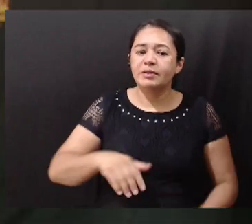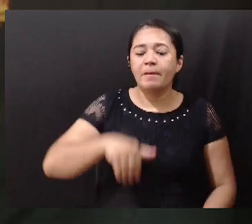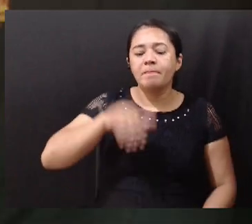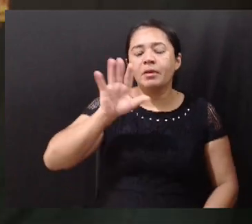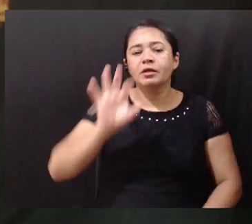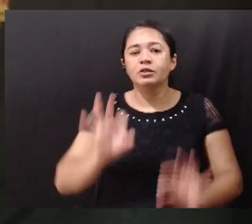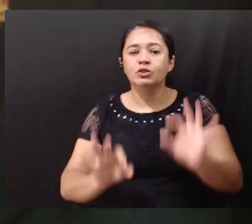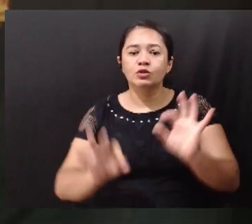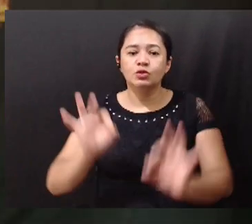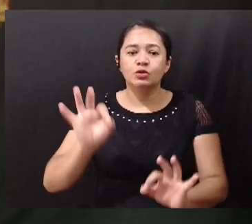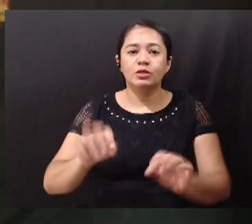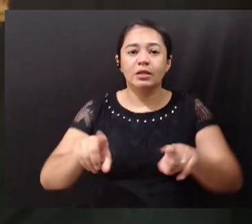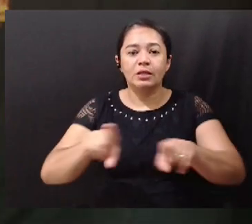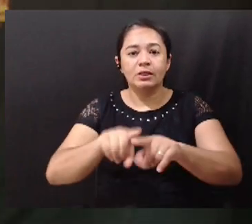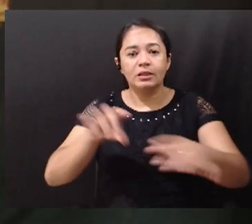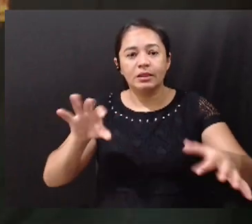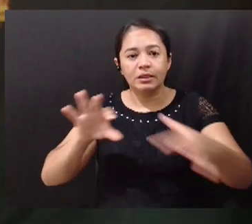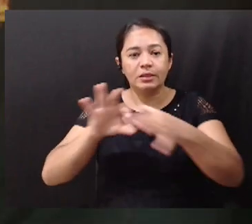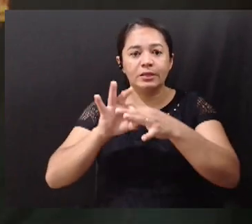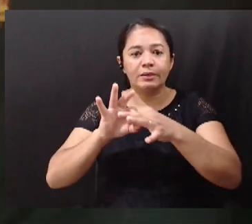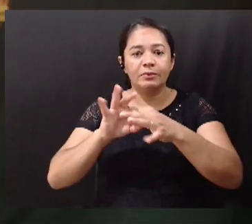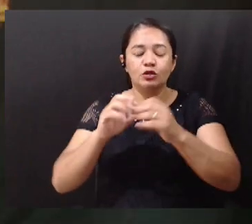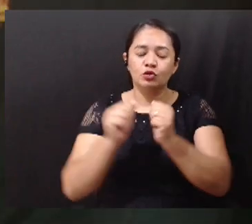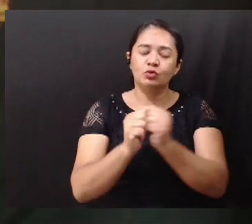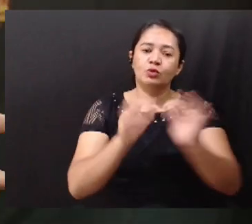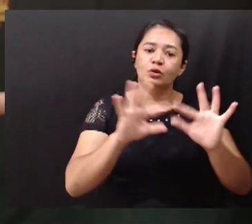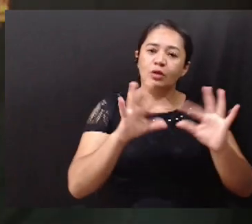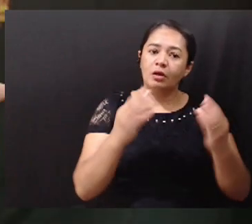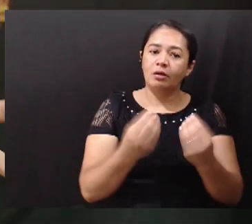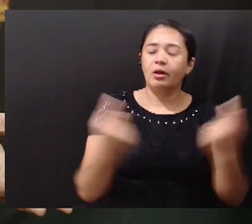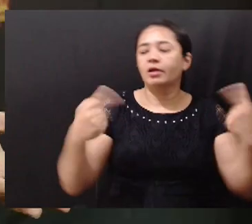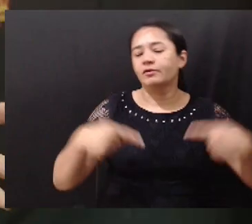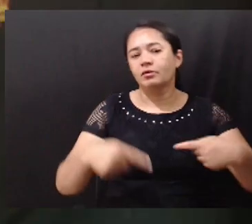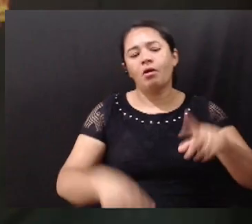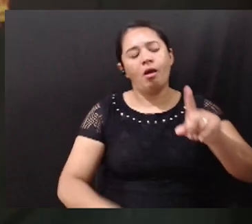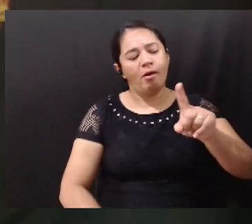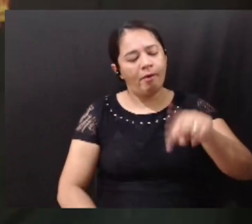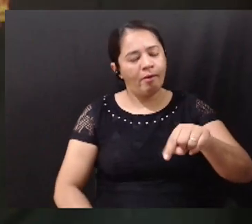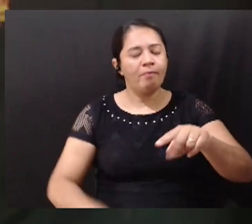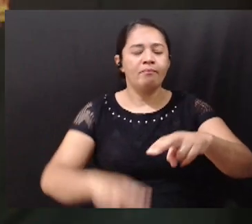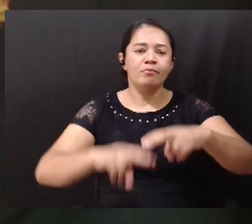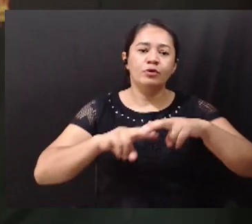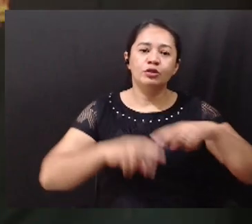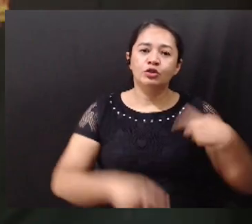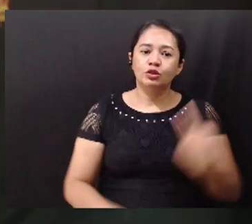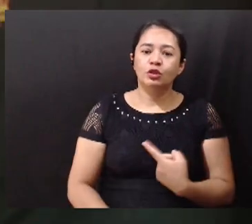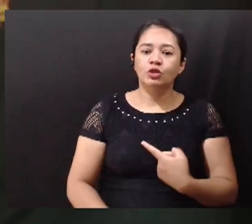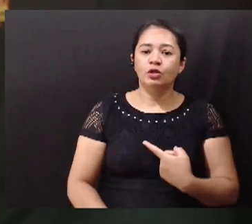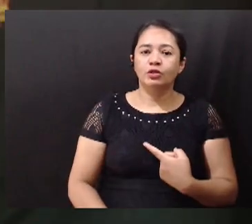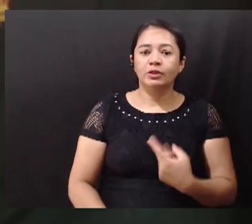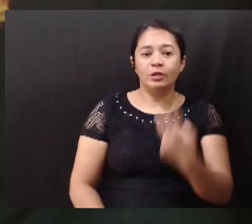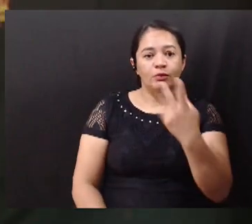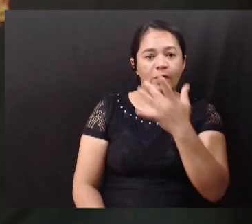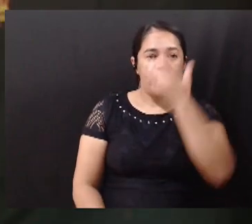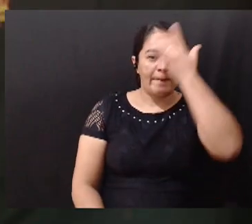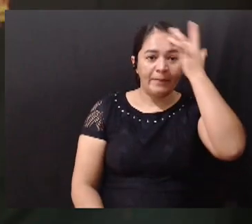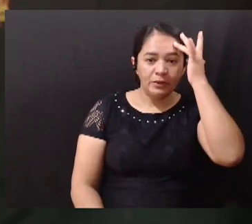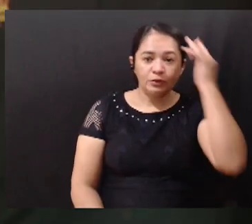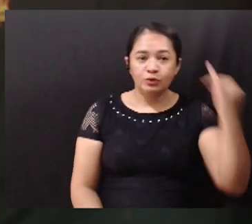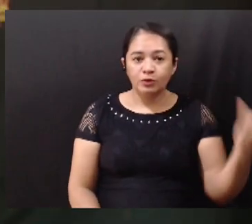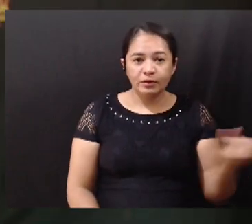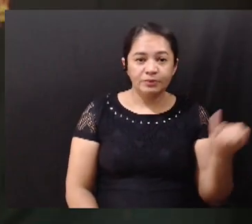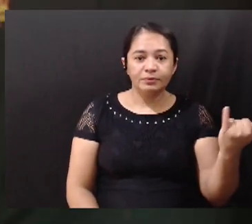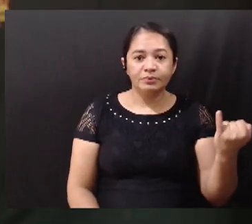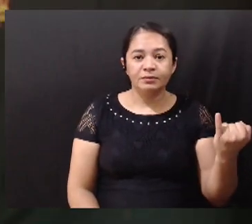com conexão em família. É desafiador? É. E é por isso que nós trouxemos aqui duas pessoas muito importantes para